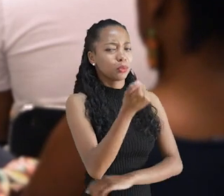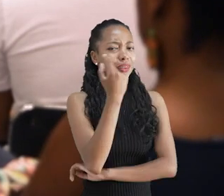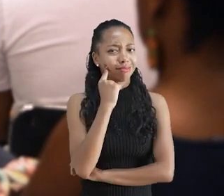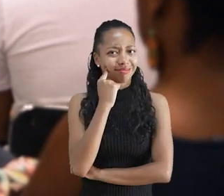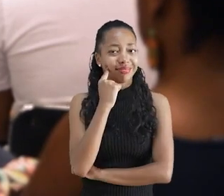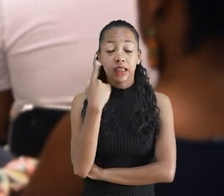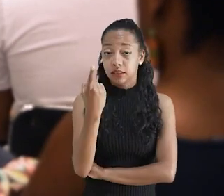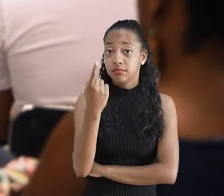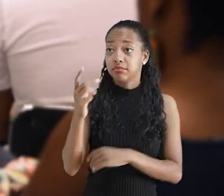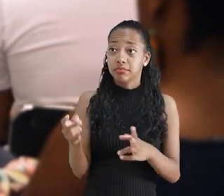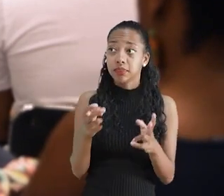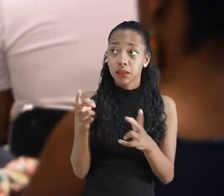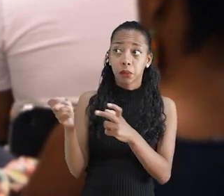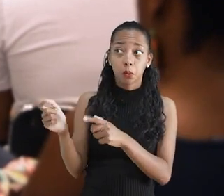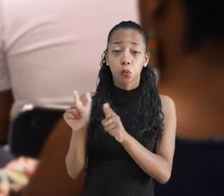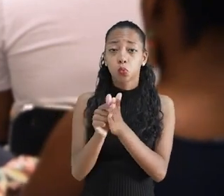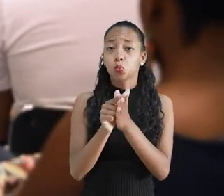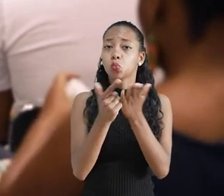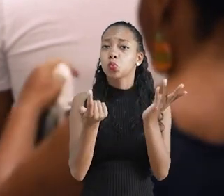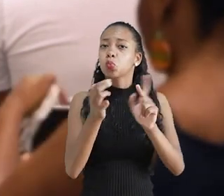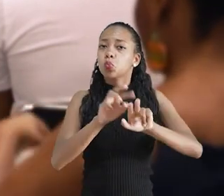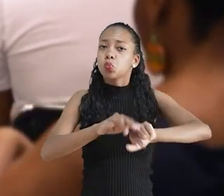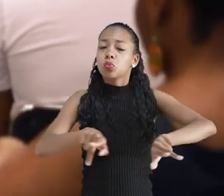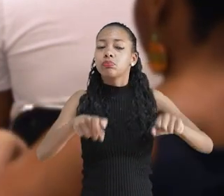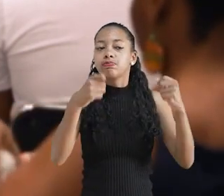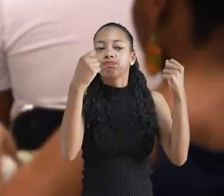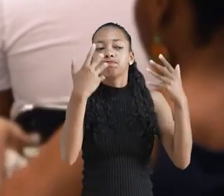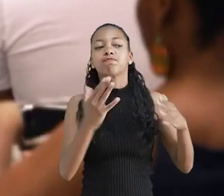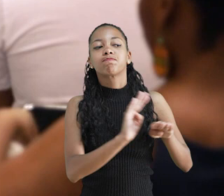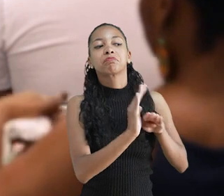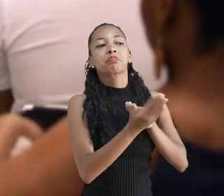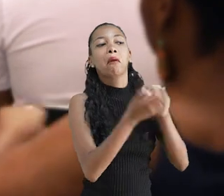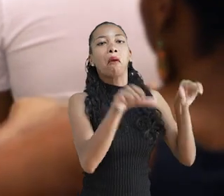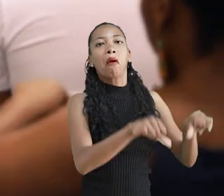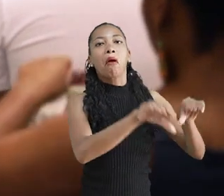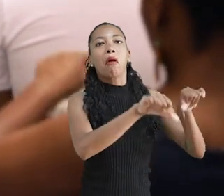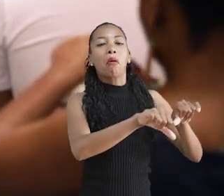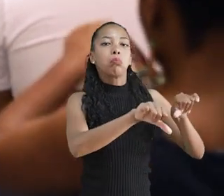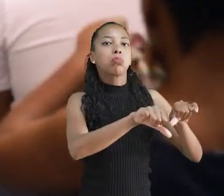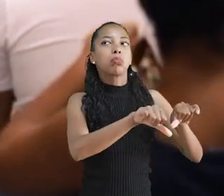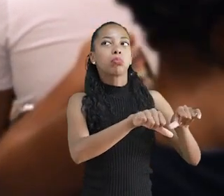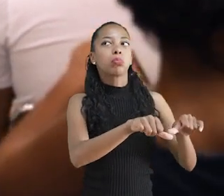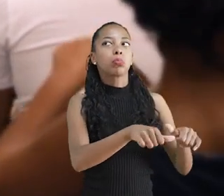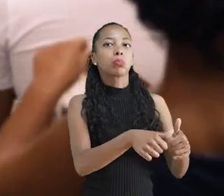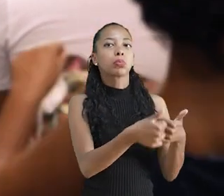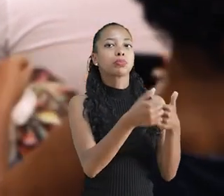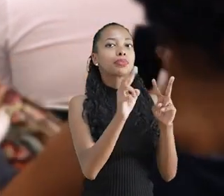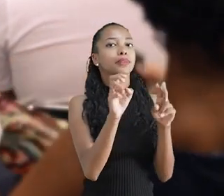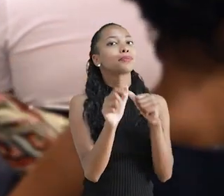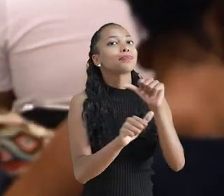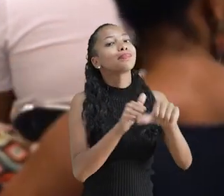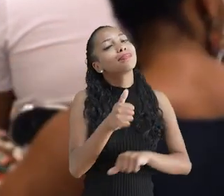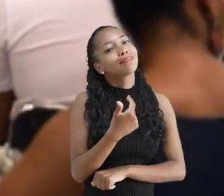começou a mudar mais o discurso né então ou seja o trabalho que a gente tem feito não só o nosso trabalho repito mas com os outros coletivos